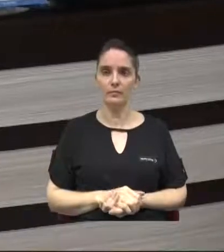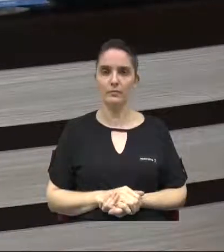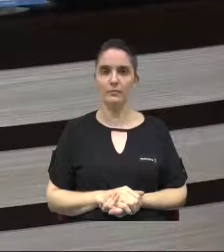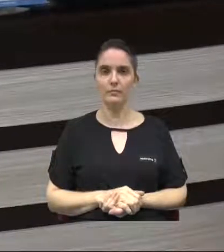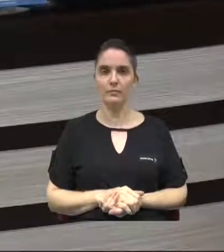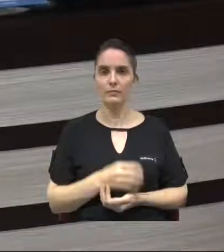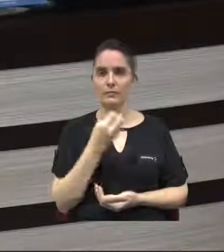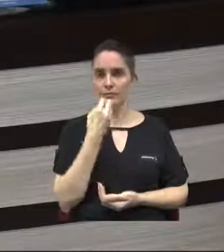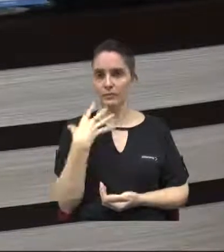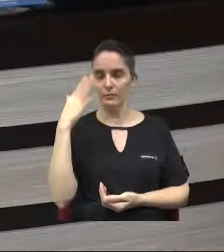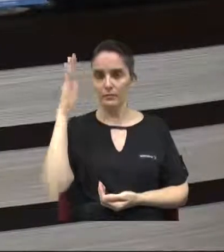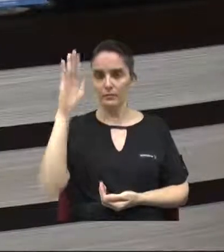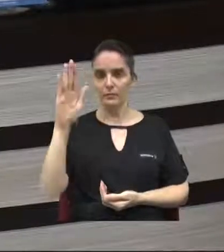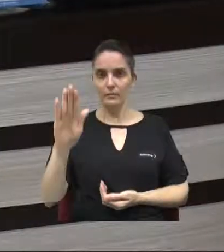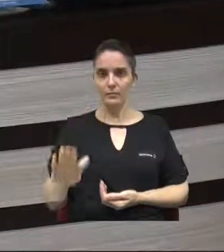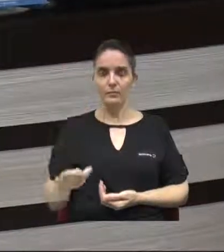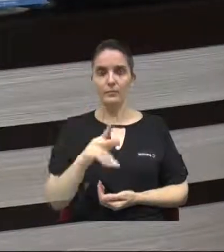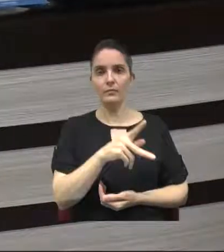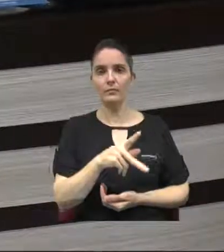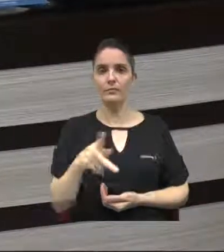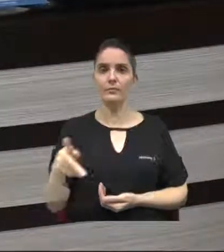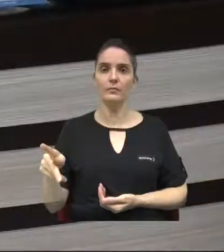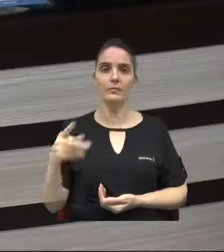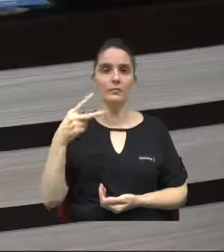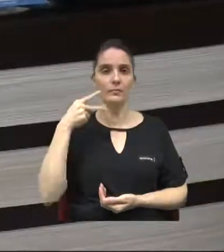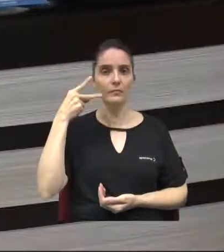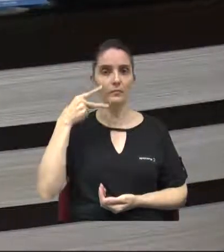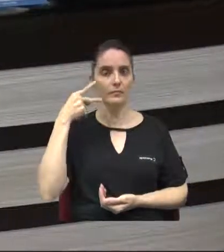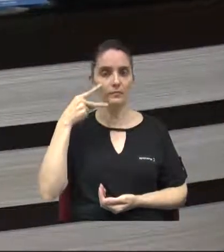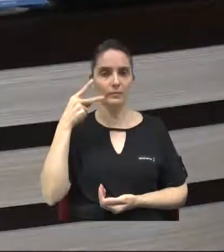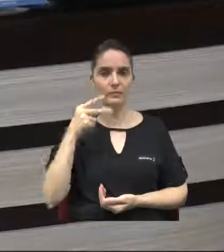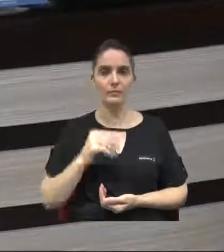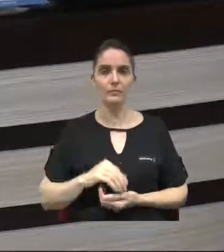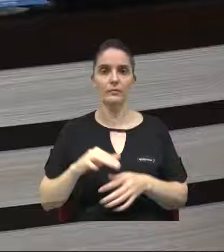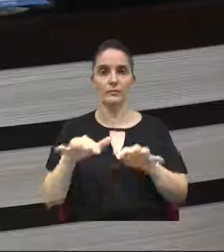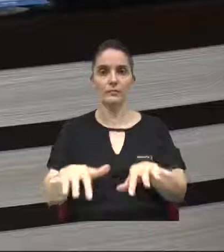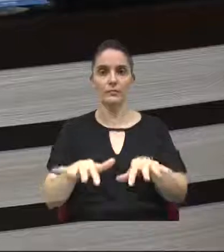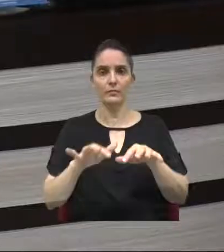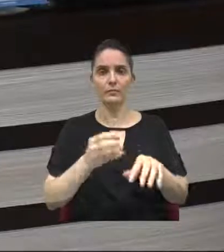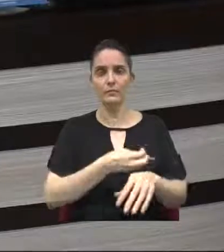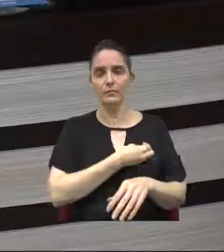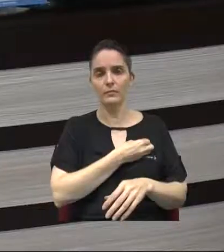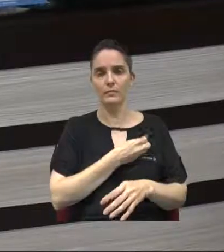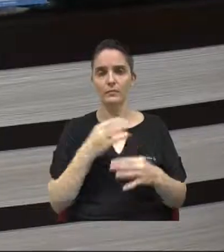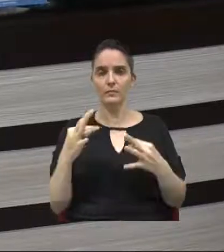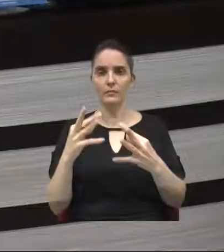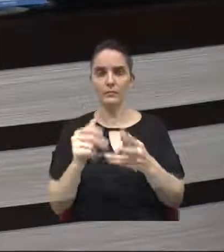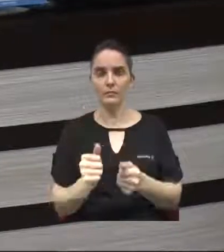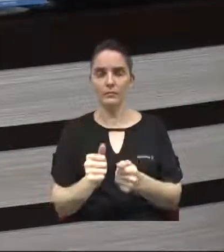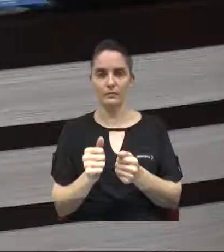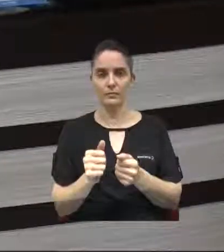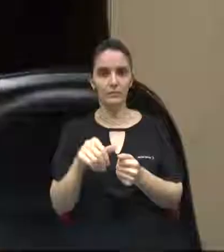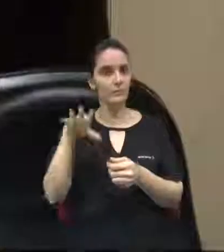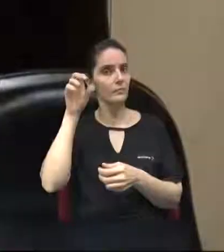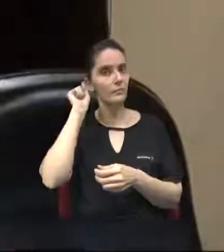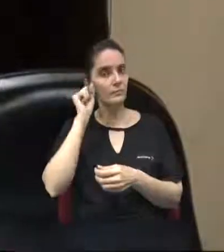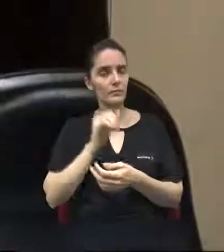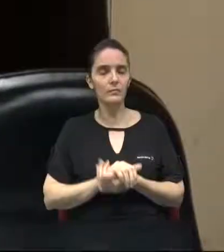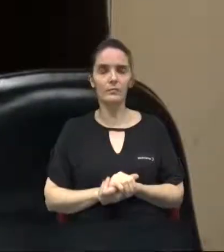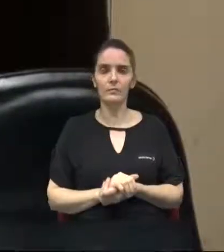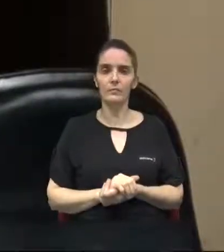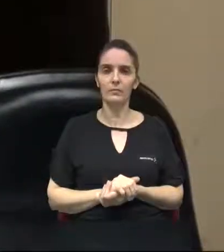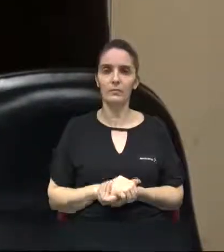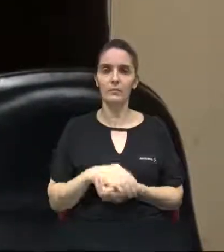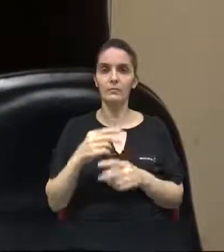Boa tarde, senhor presidente, vereadoras, vereadores, público presente, todos os ouvintes. Vereador